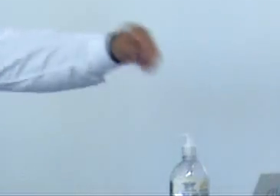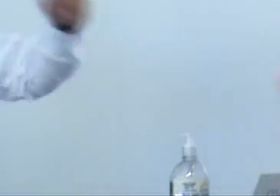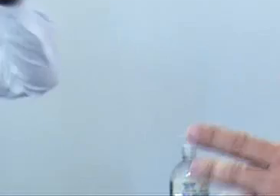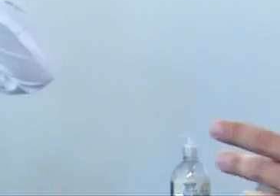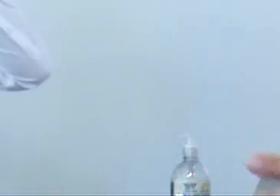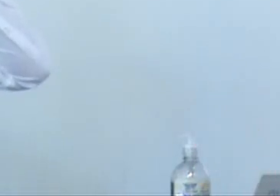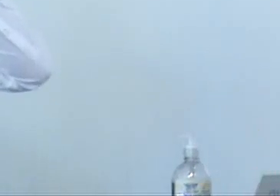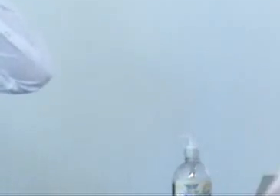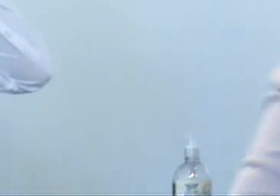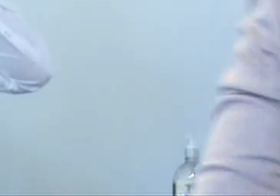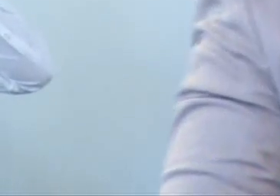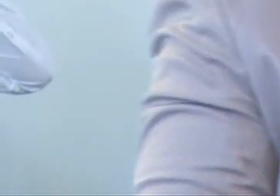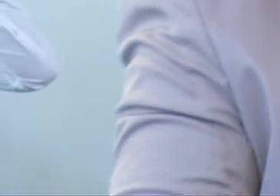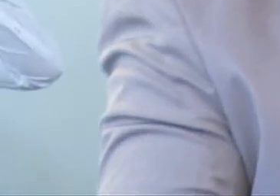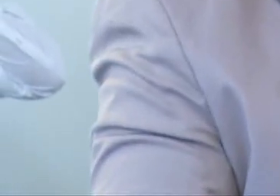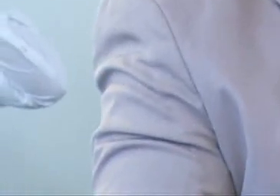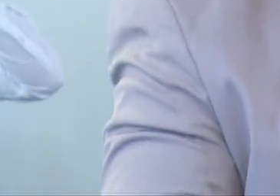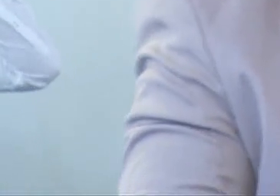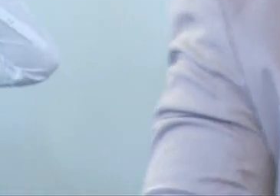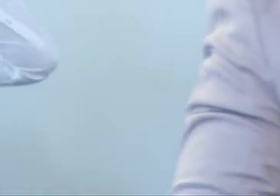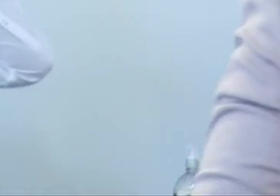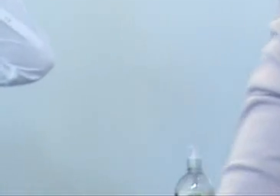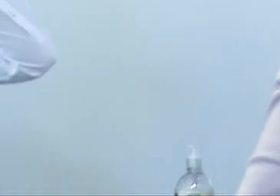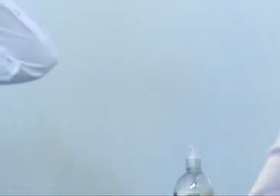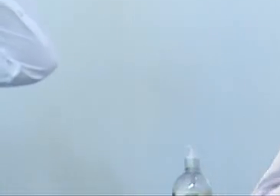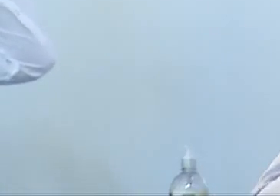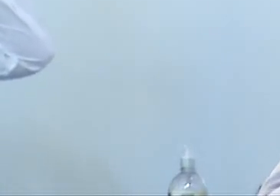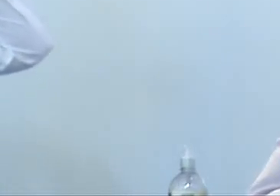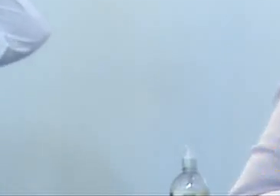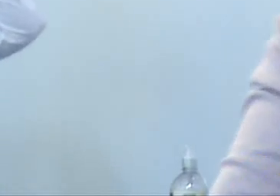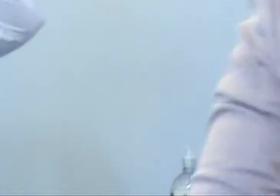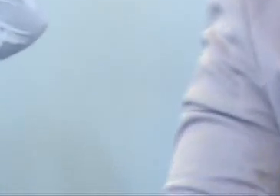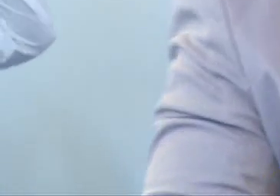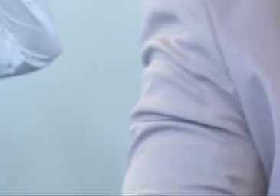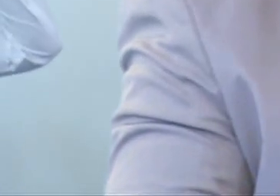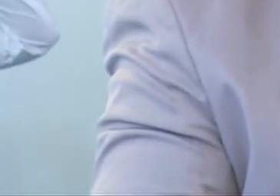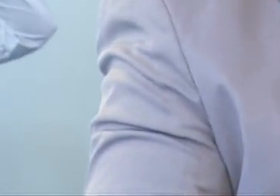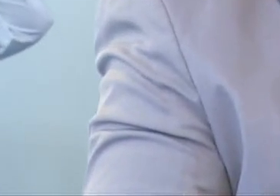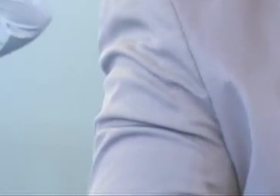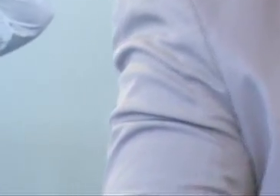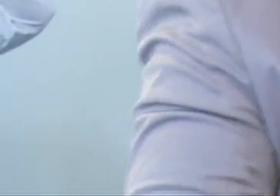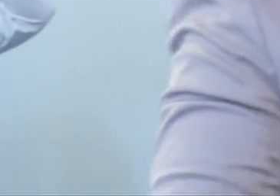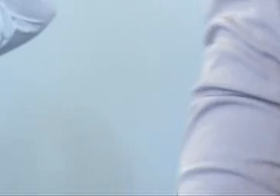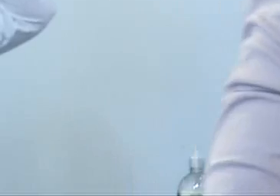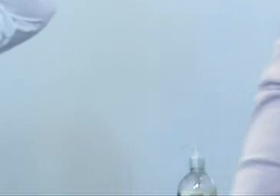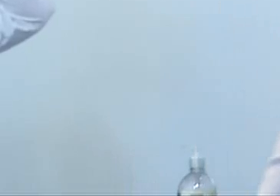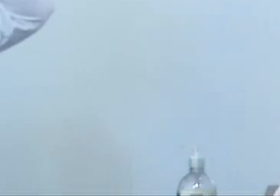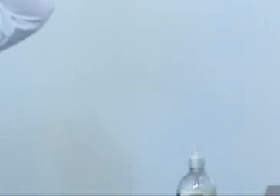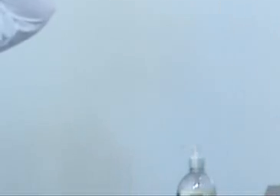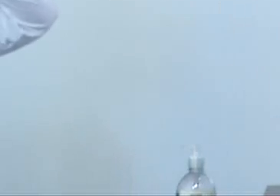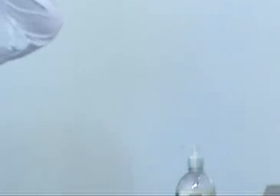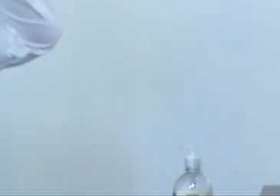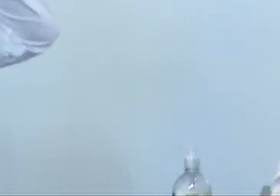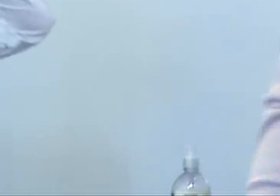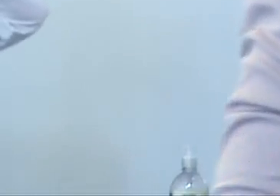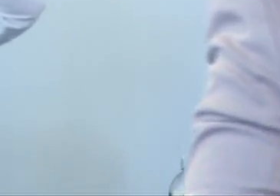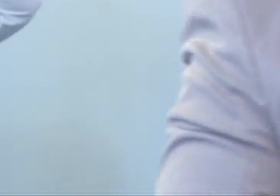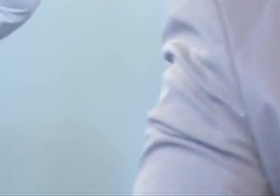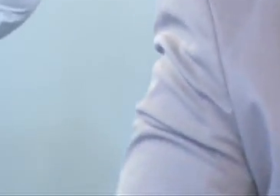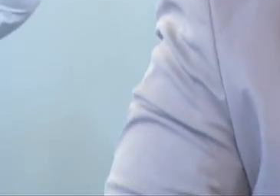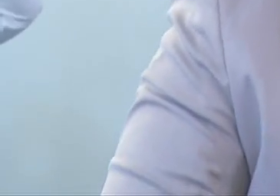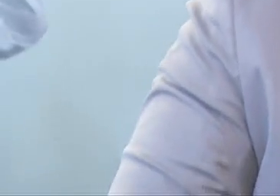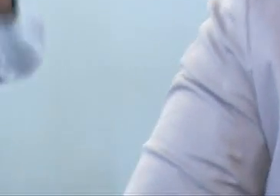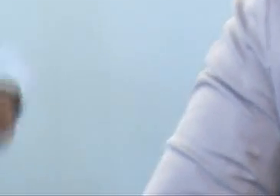obrigar ninguém, na minha opinião também. Porque a gente tem livre-arbítrio, você entendeu? Essa é a minha